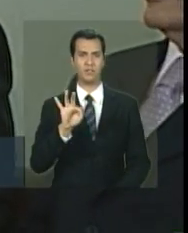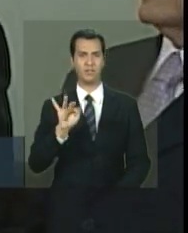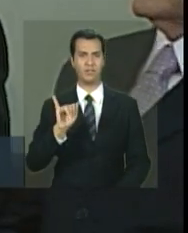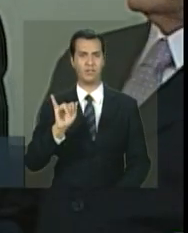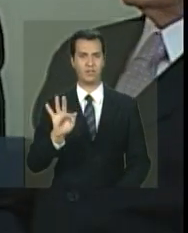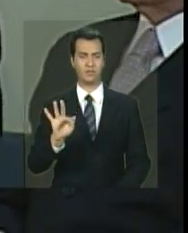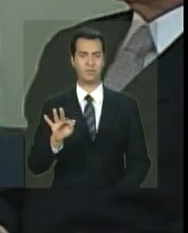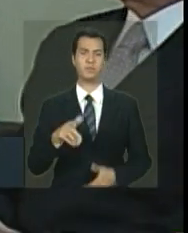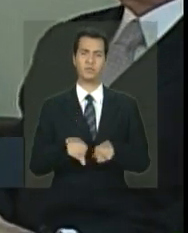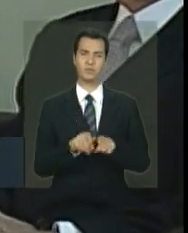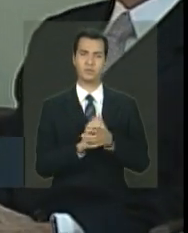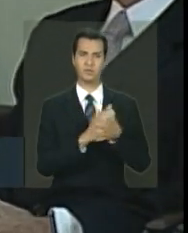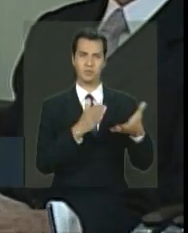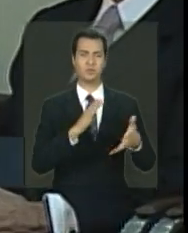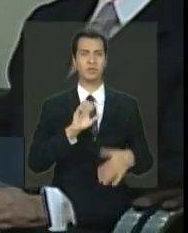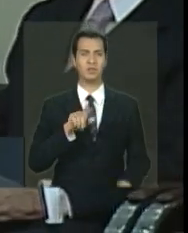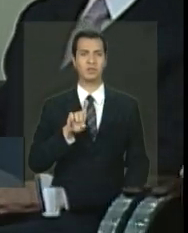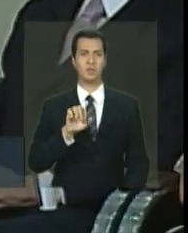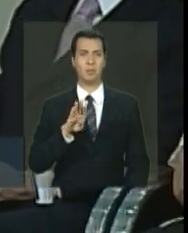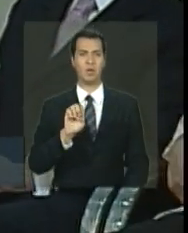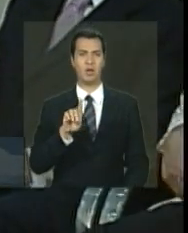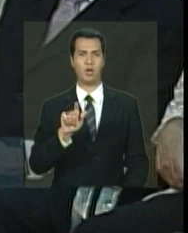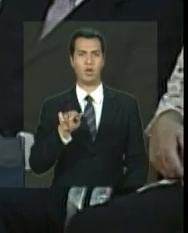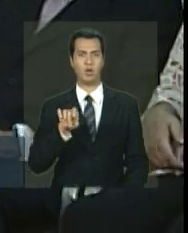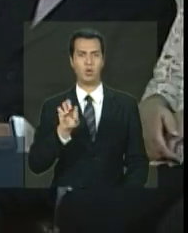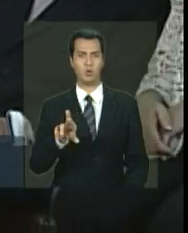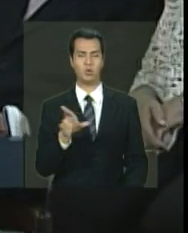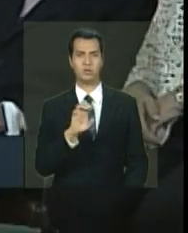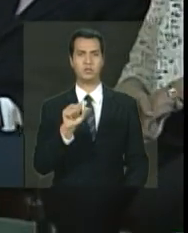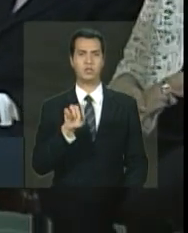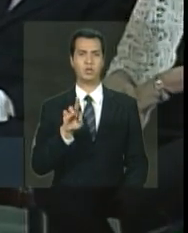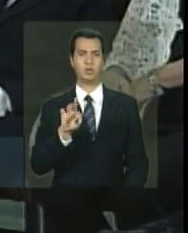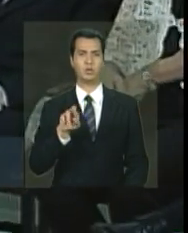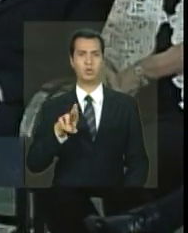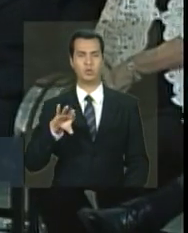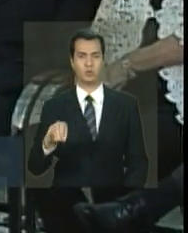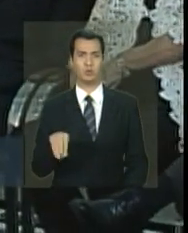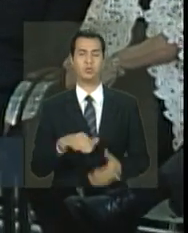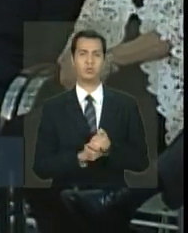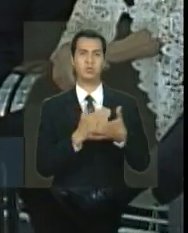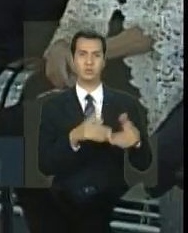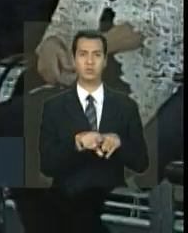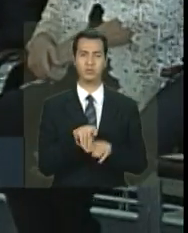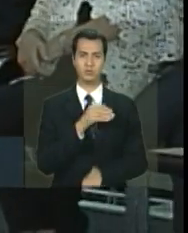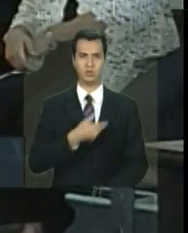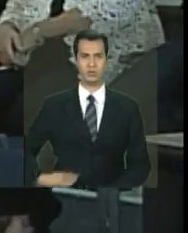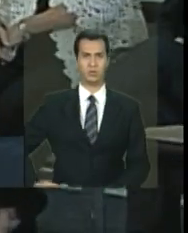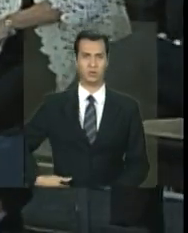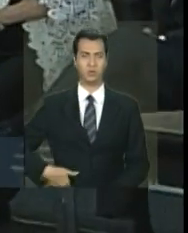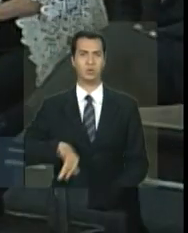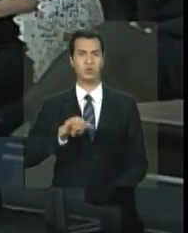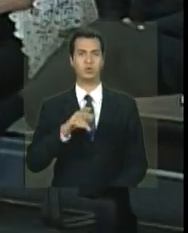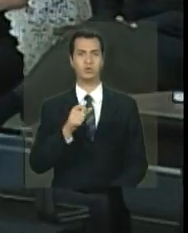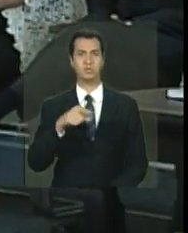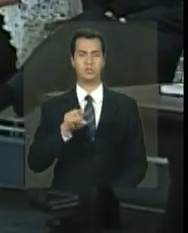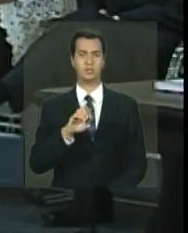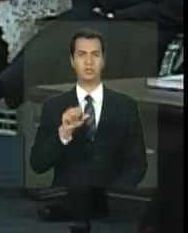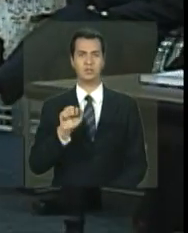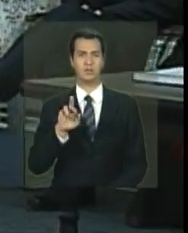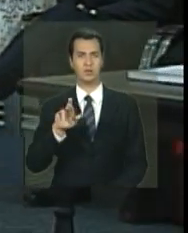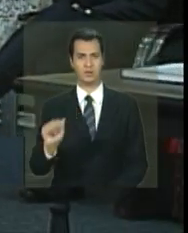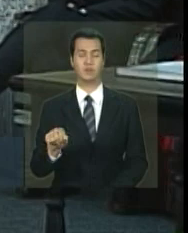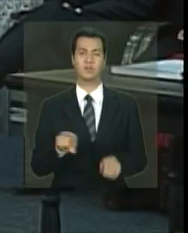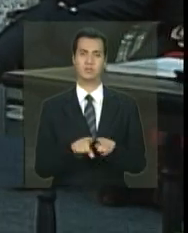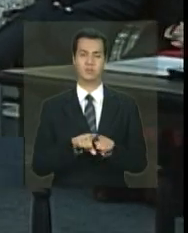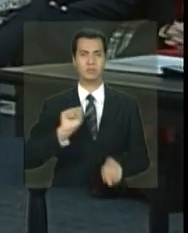Ivan Sartori, presidente do Tribunal de Justiça do Estado de São Paulo, o governador José Serra, embaixador Afonso